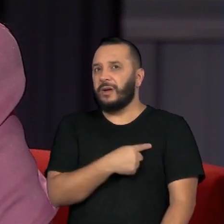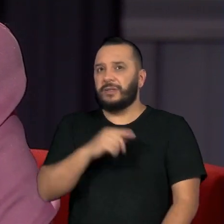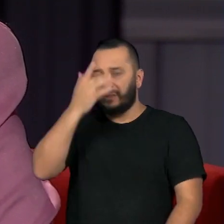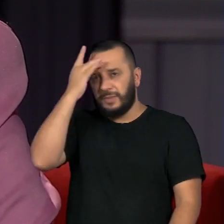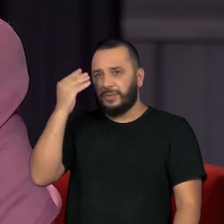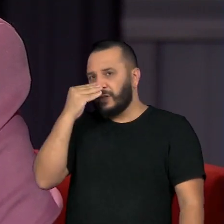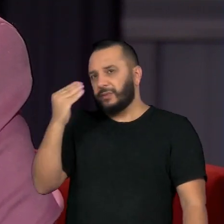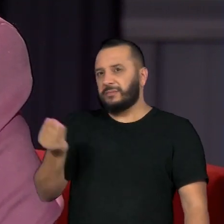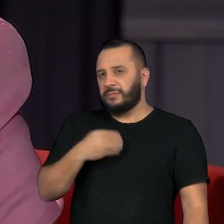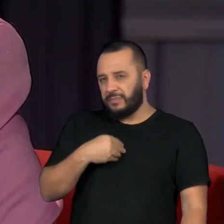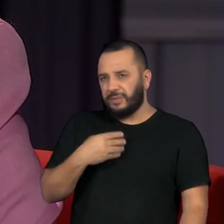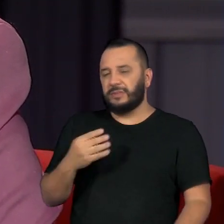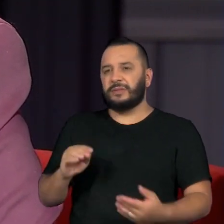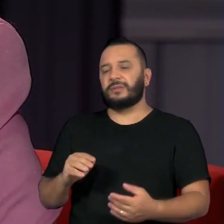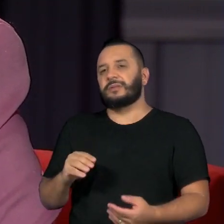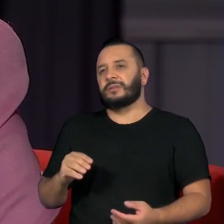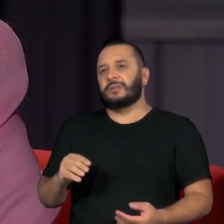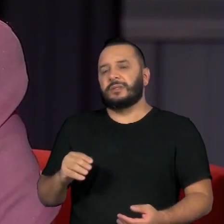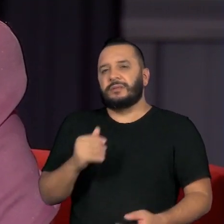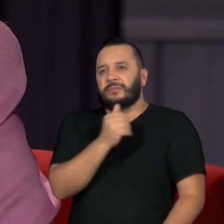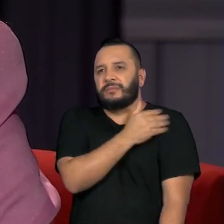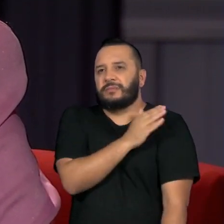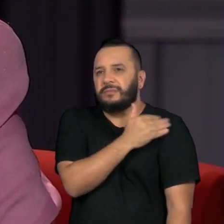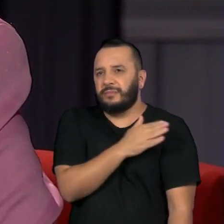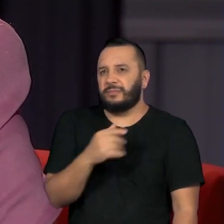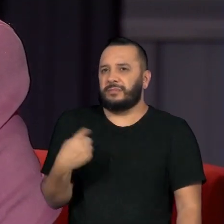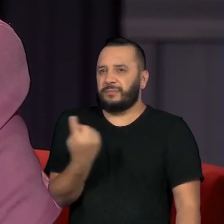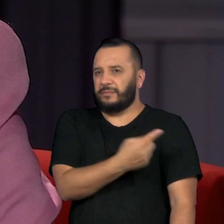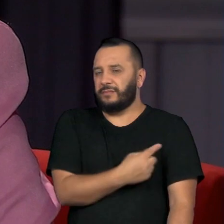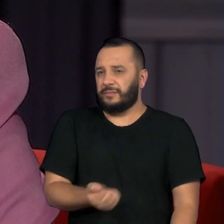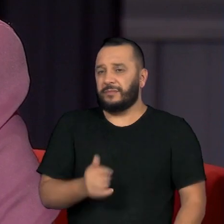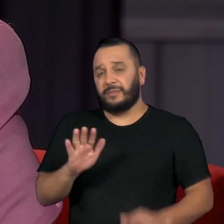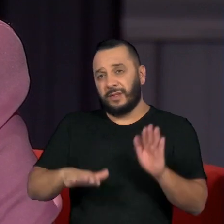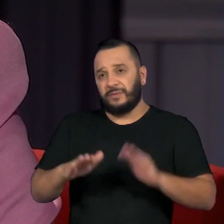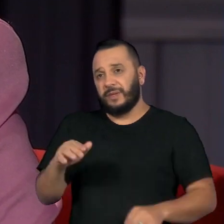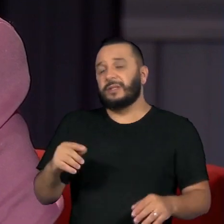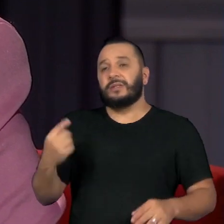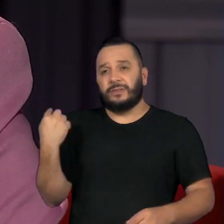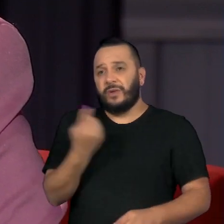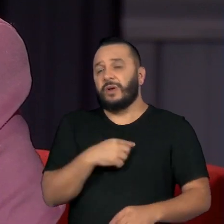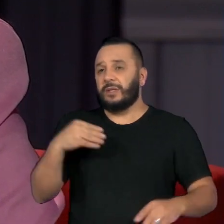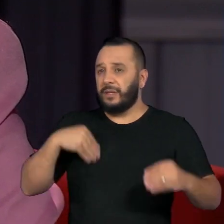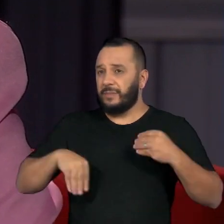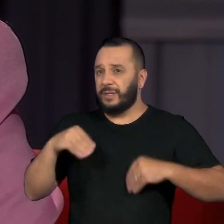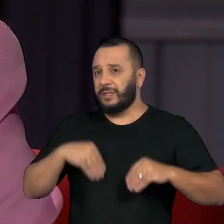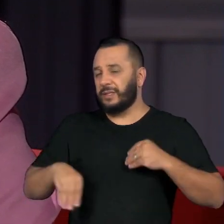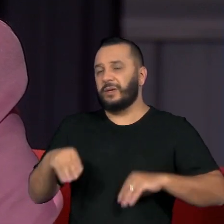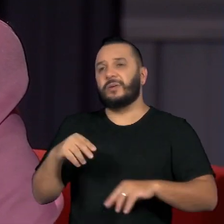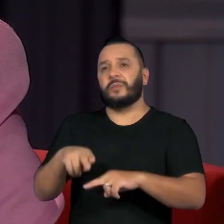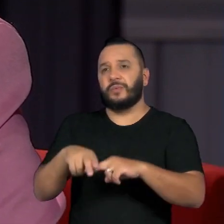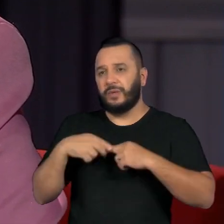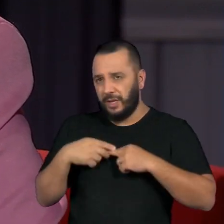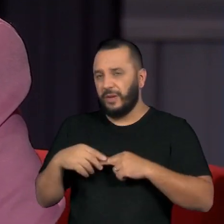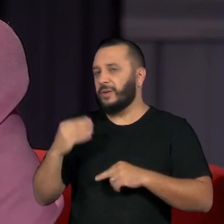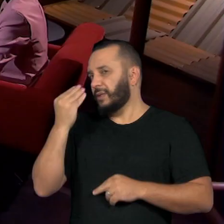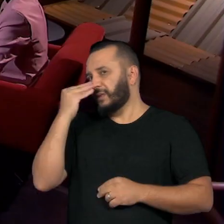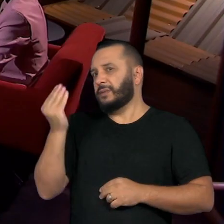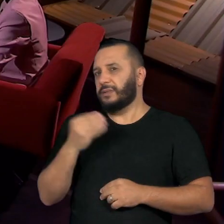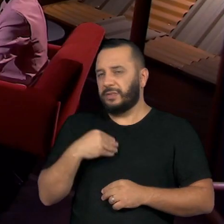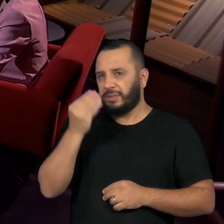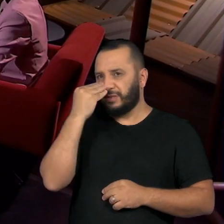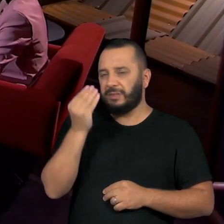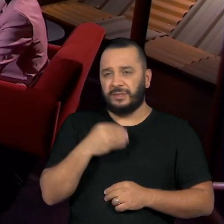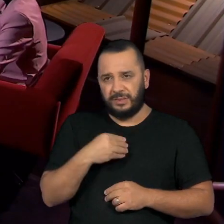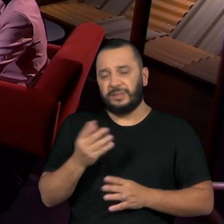a gente. Então, muitas vezes a gente é diagnosticado com depressão por conta dessa vivência, dessa estrutura que a gente